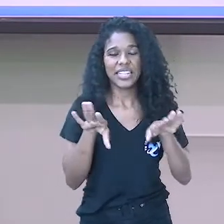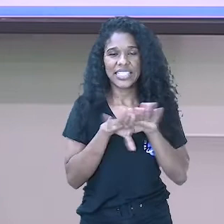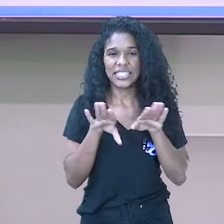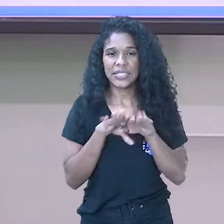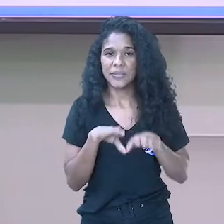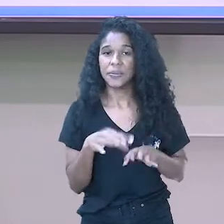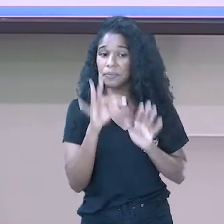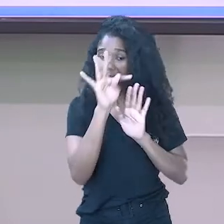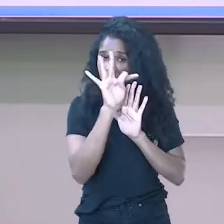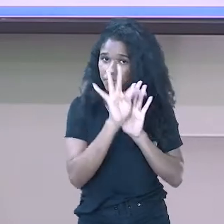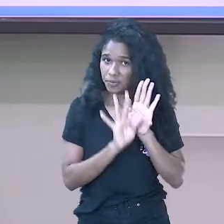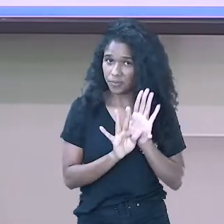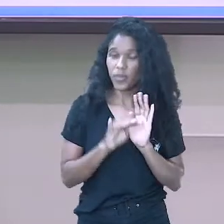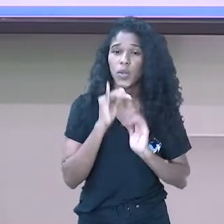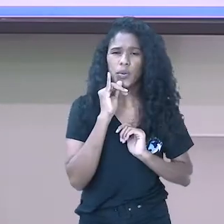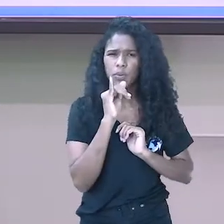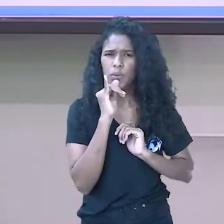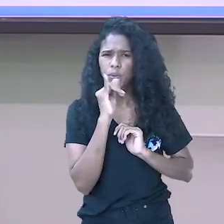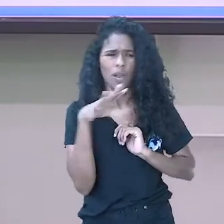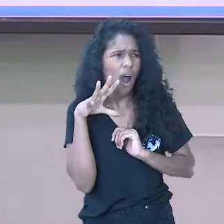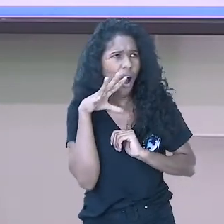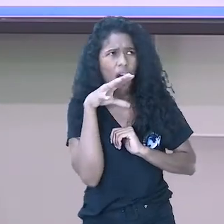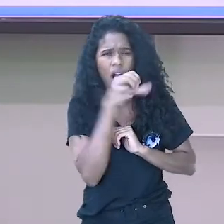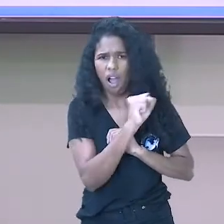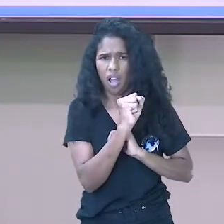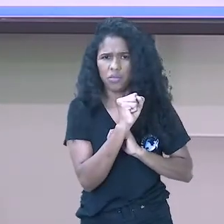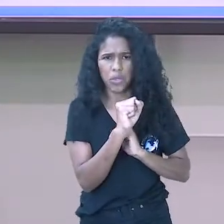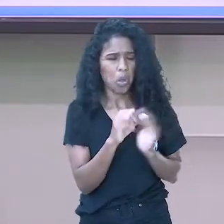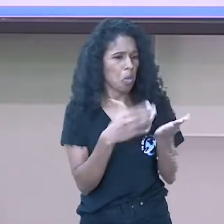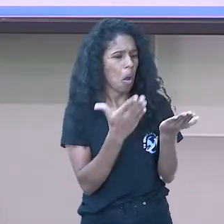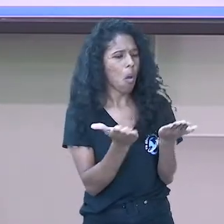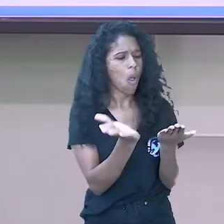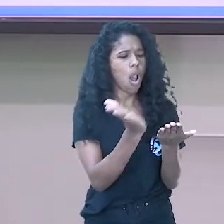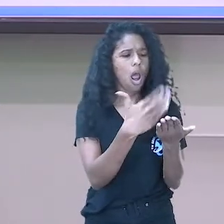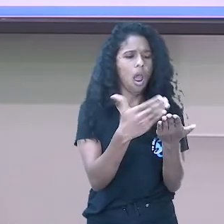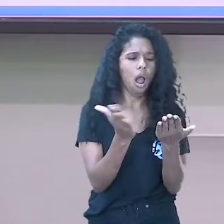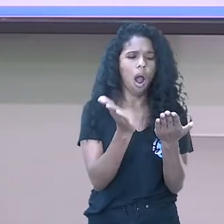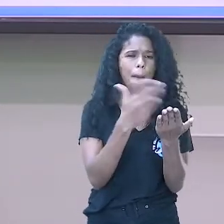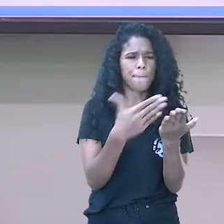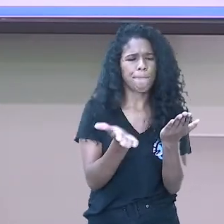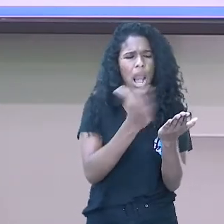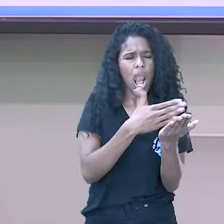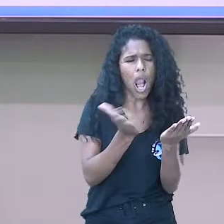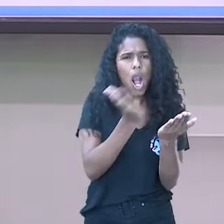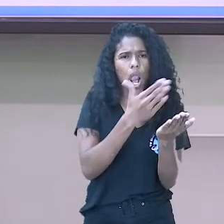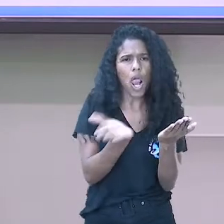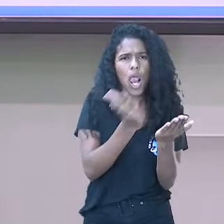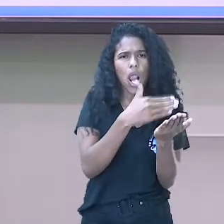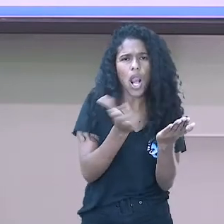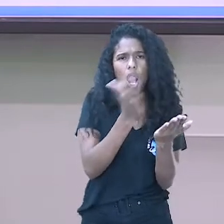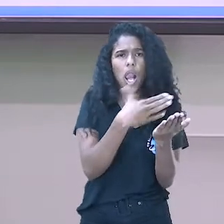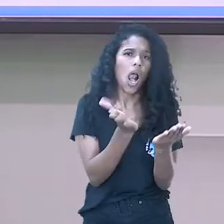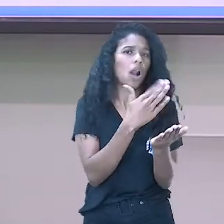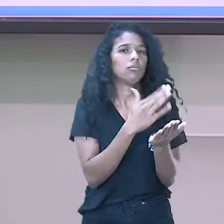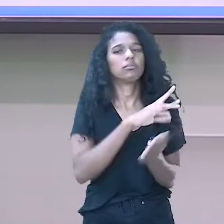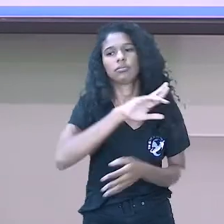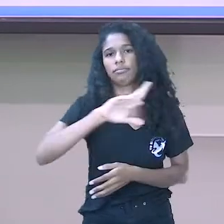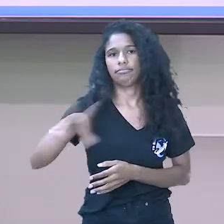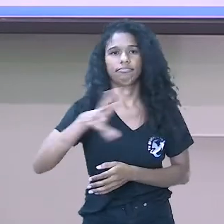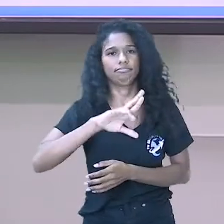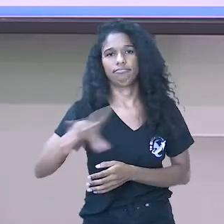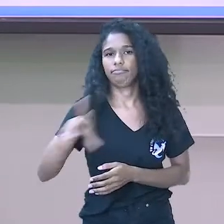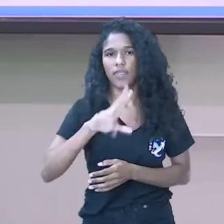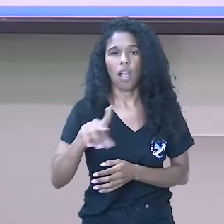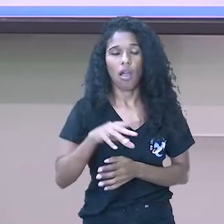né, que não será um livro, por exemplo, inteiro, com uma única história, como é o conto. É um